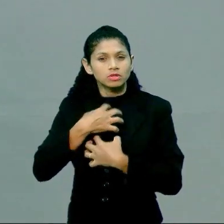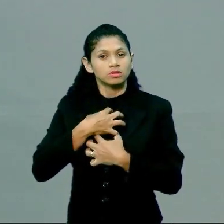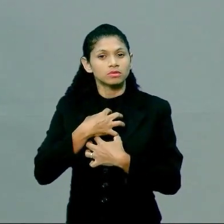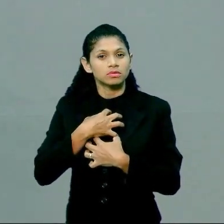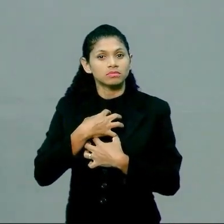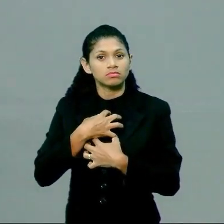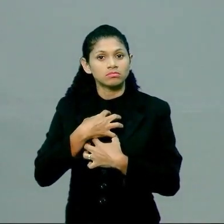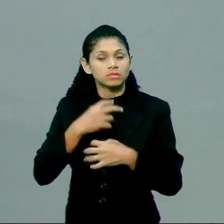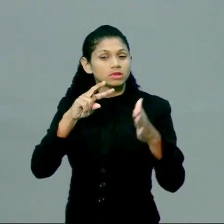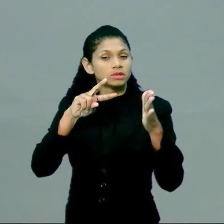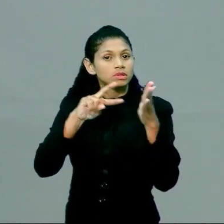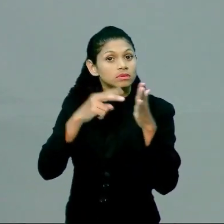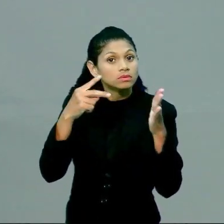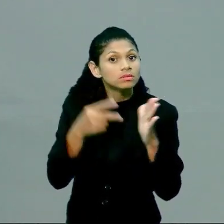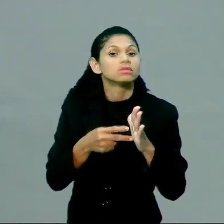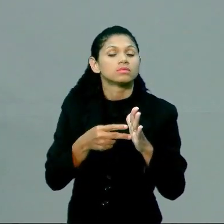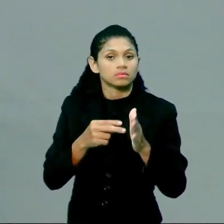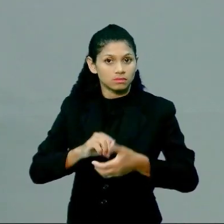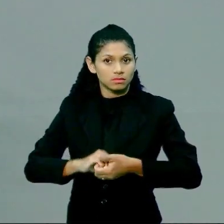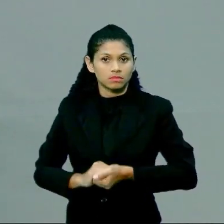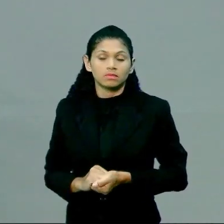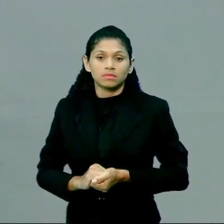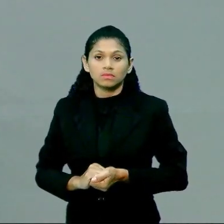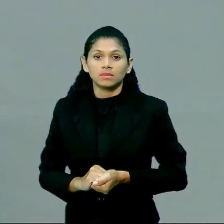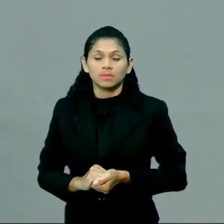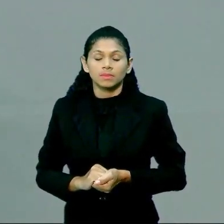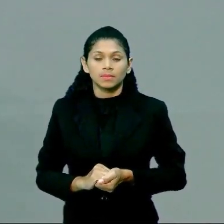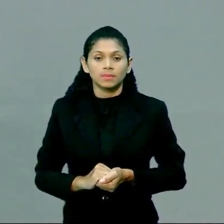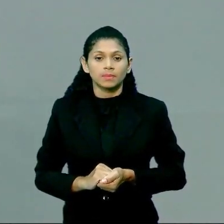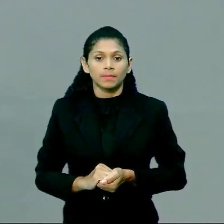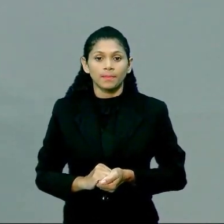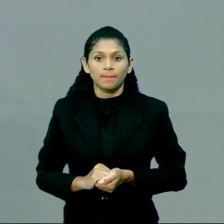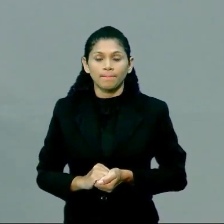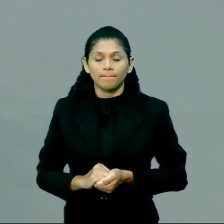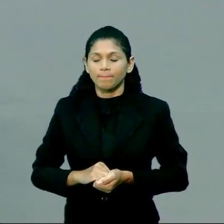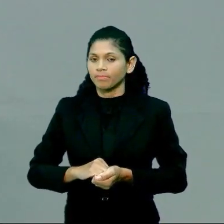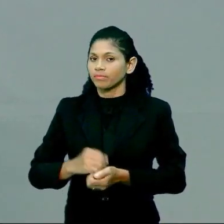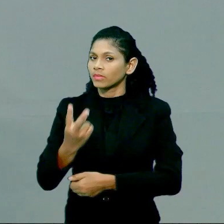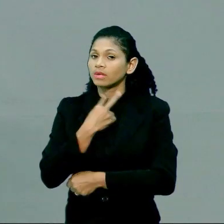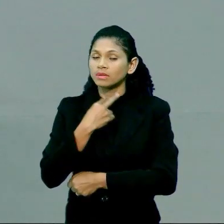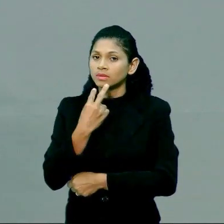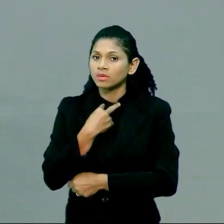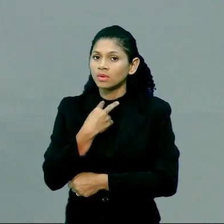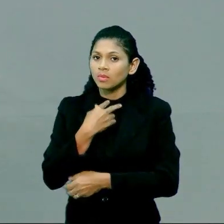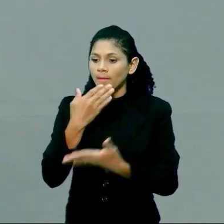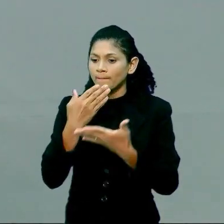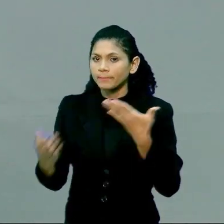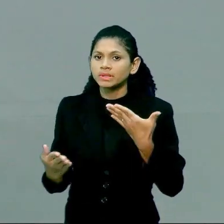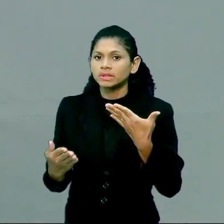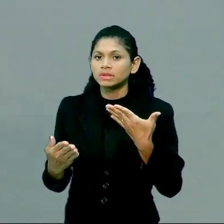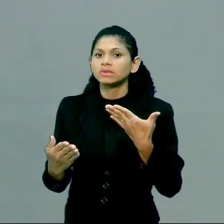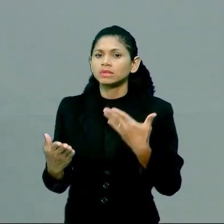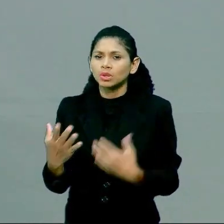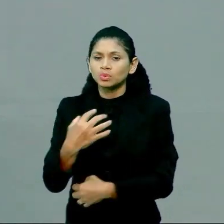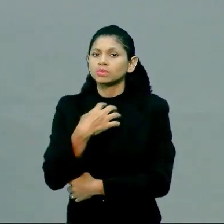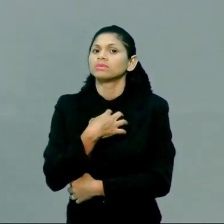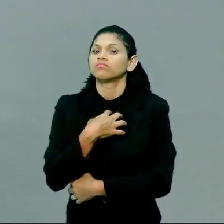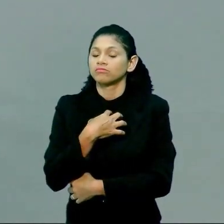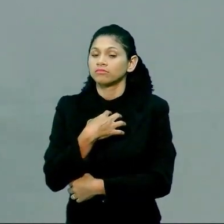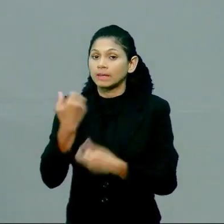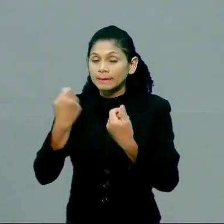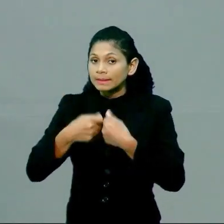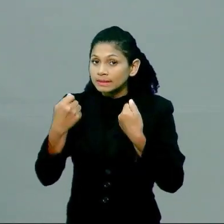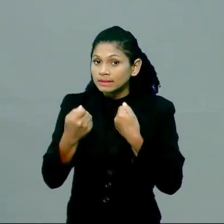Sentido é significado, né? Então, quando eu digo que ele não pode perder o sentido, eu estou dizendo assim, tem que significar a